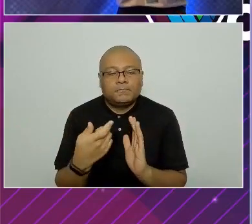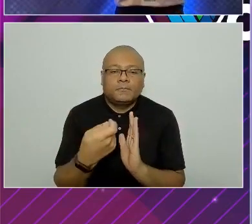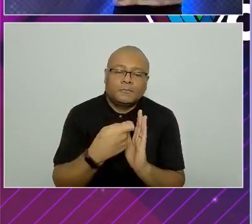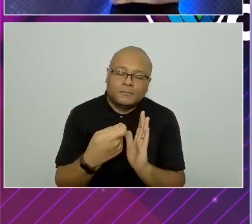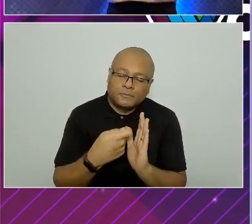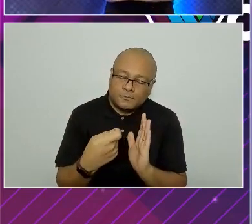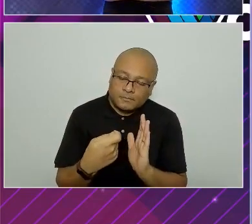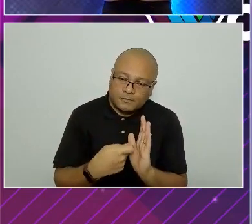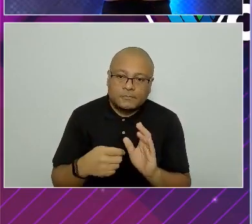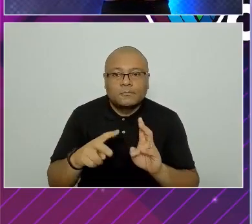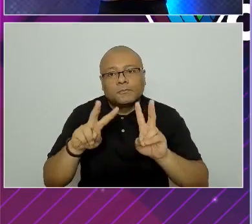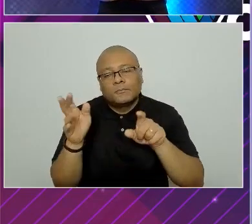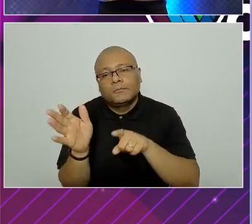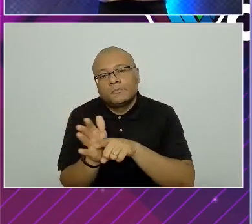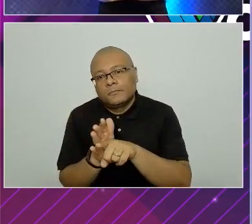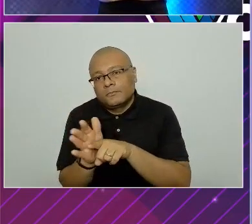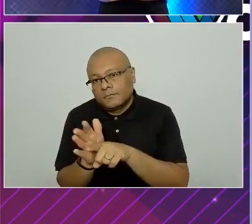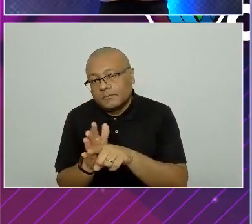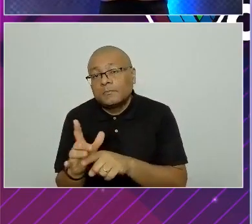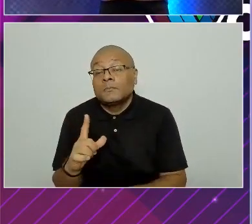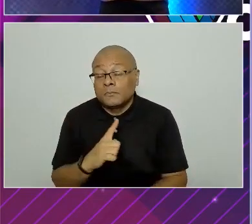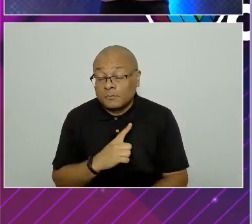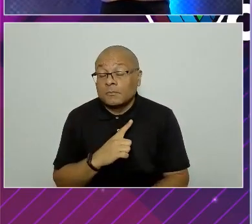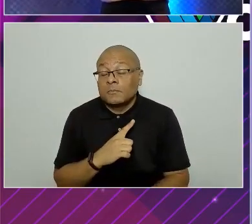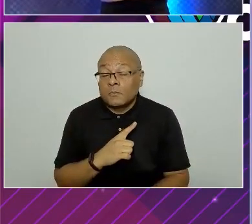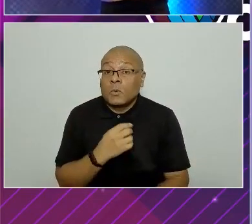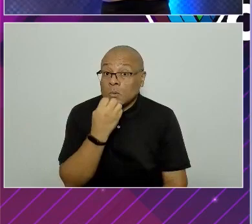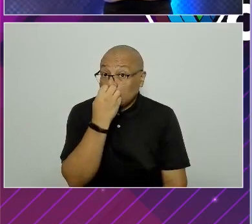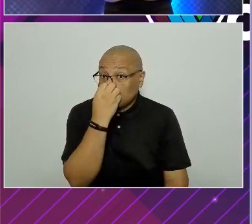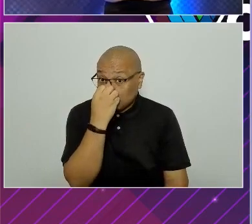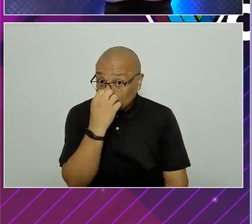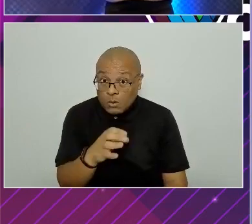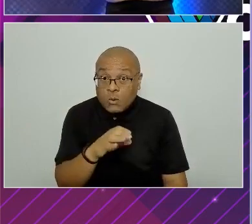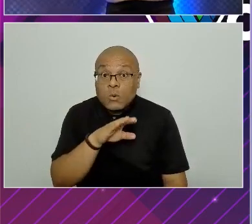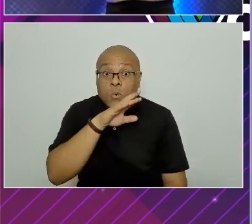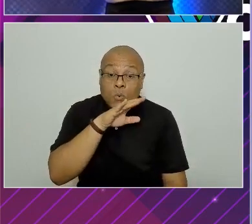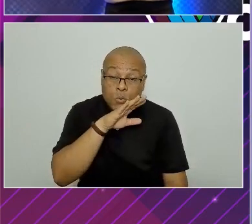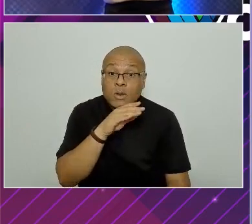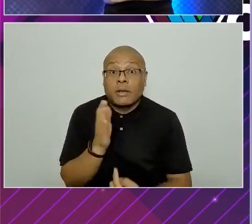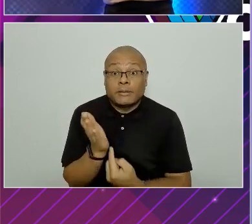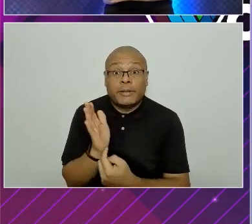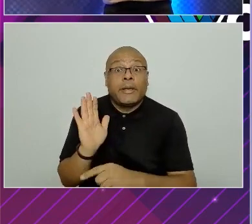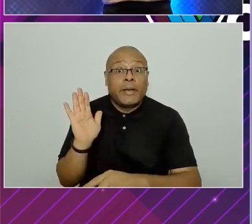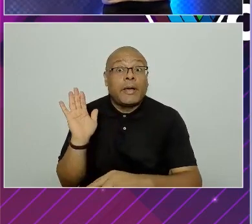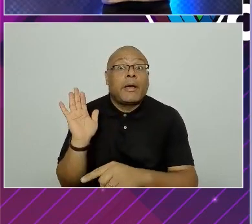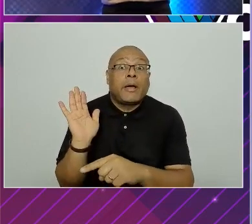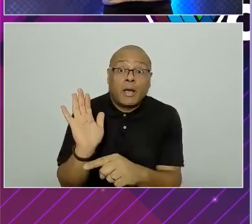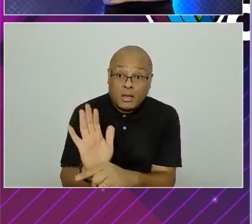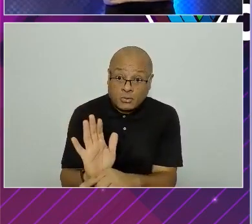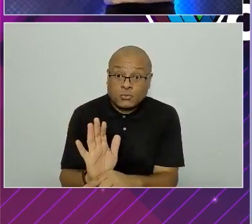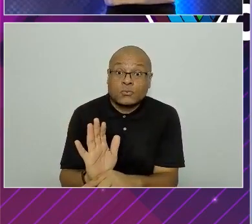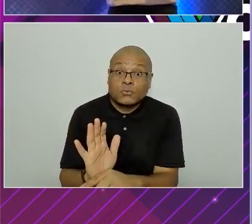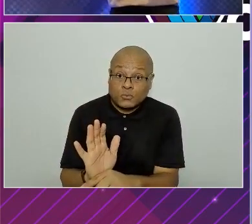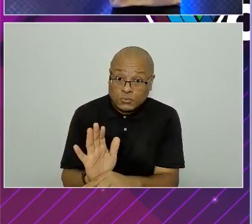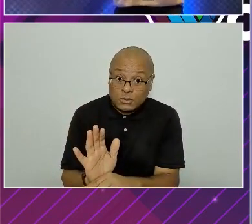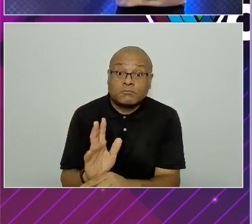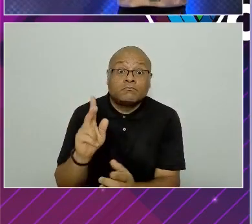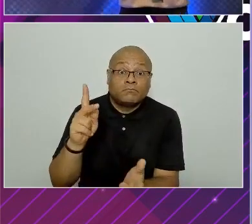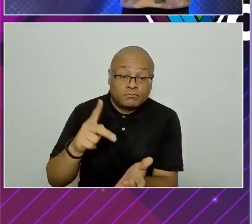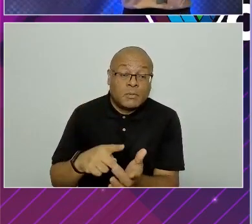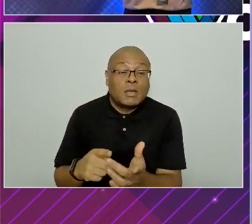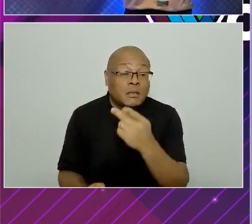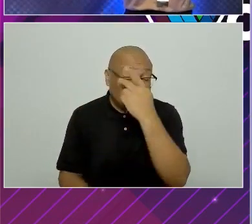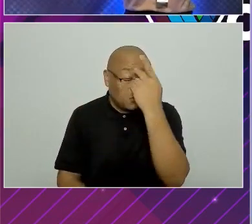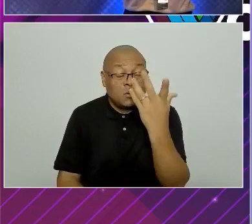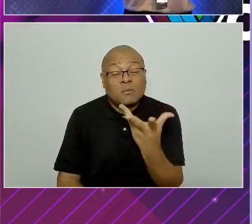algumas pesquisas. Então, tem muitos prós, né, de como que essa tecnologia nos apoia mesmo em relação à produtividade, mas tem muita gente que ainda